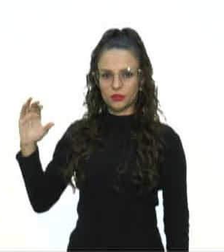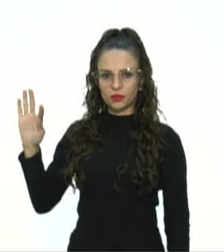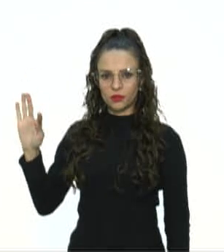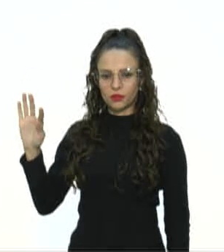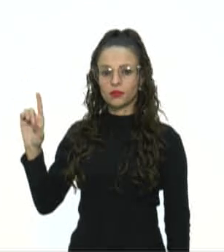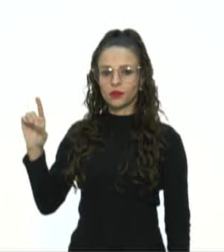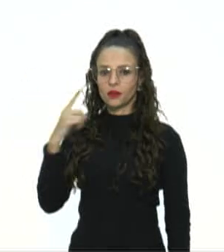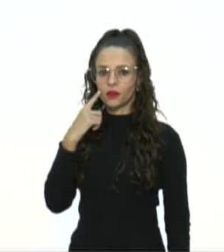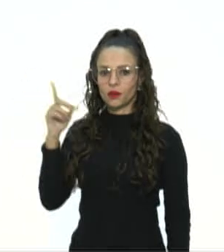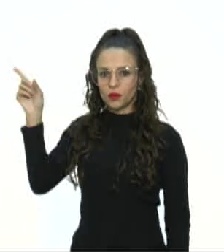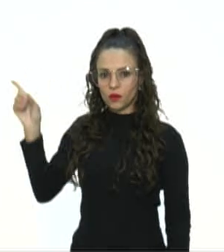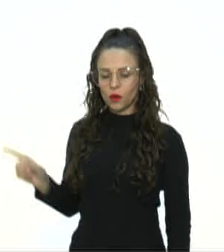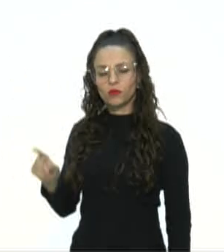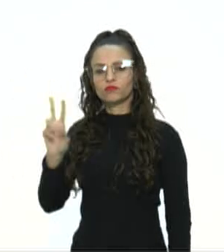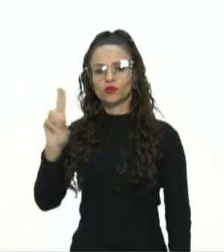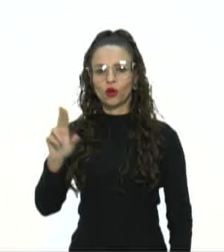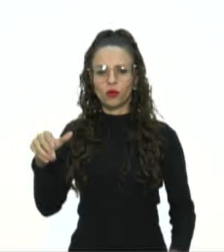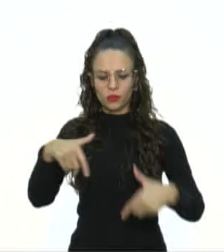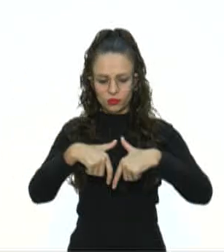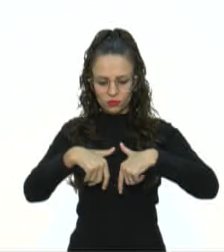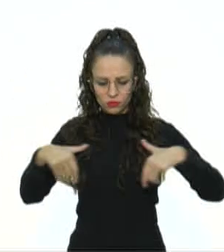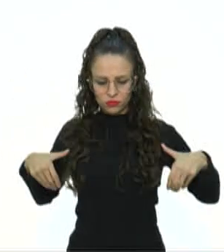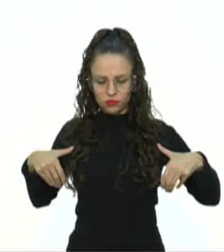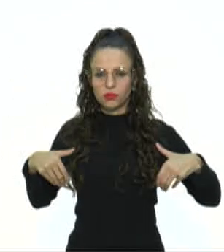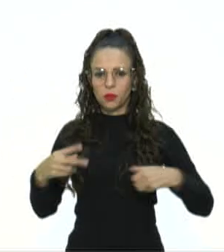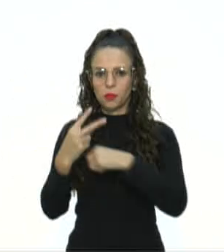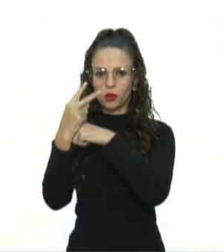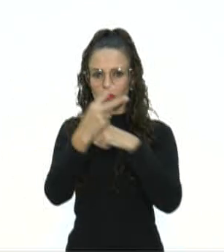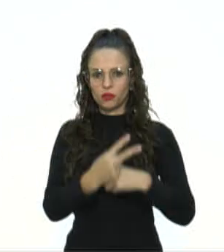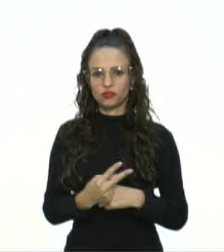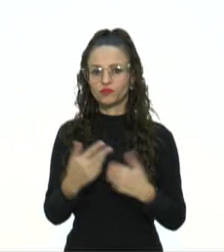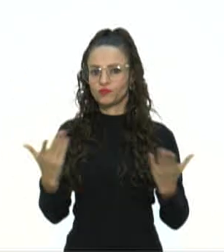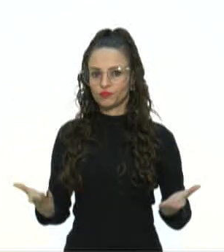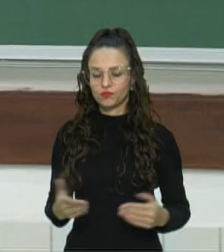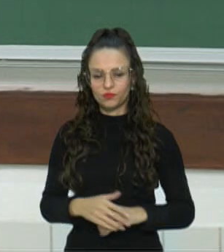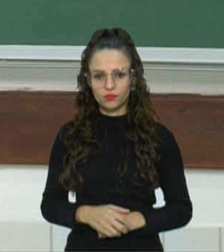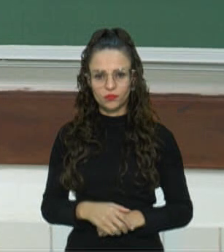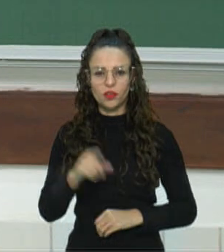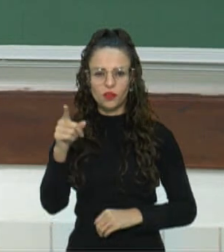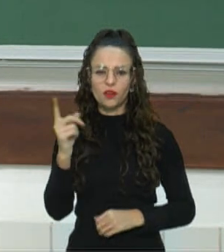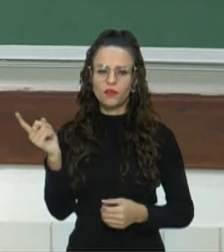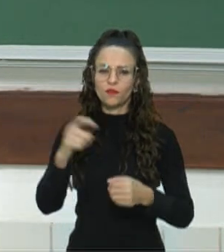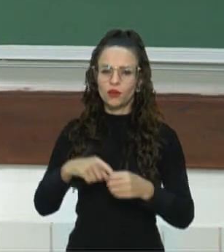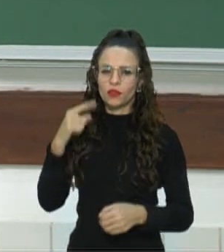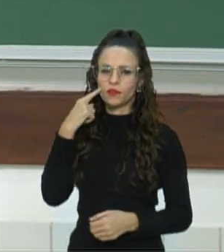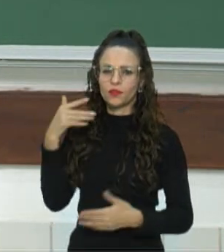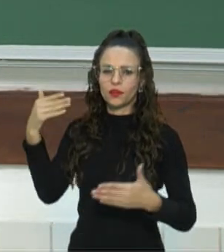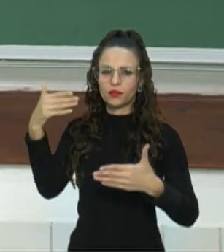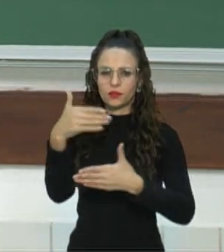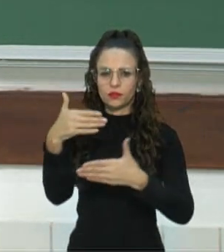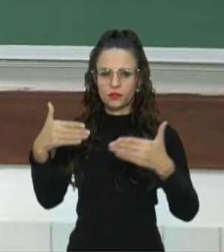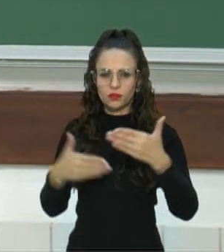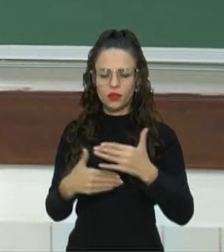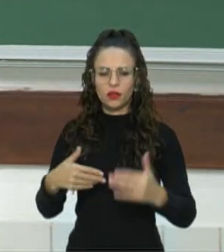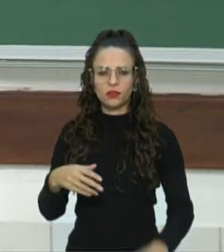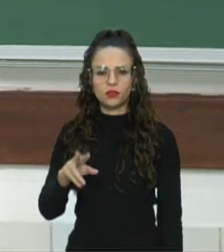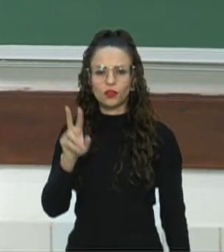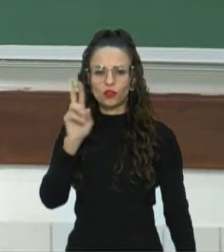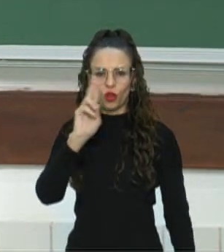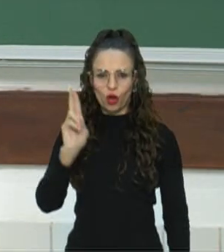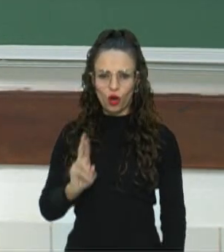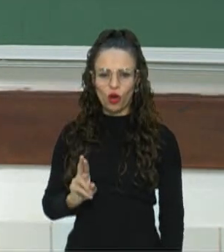tare. Letra C, men. Ou letra D, do. Então, volta lá, rever os conceitos da vestimenta,